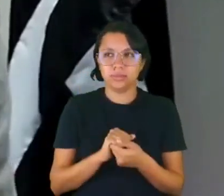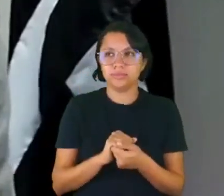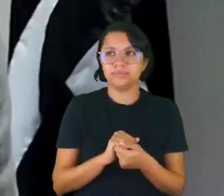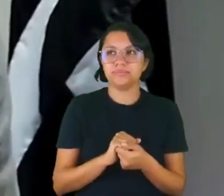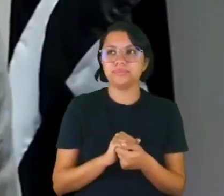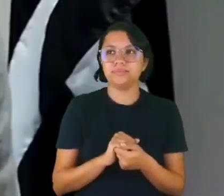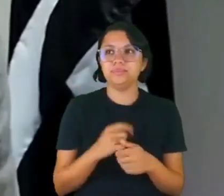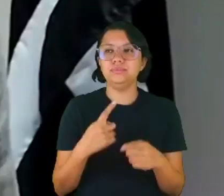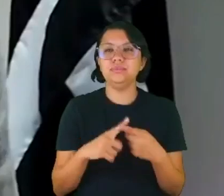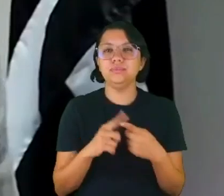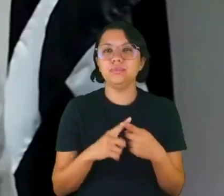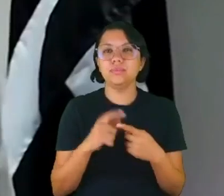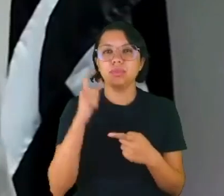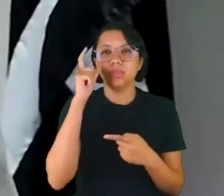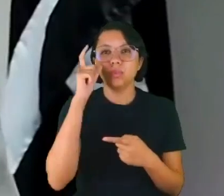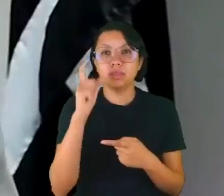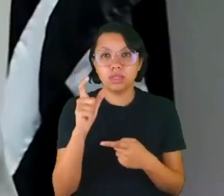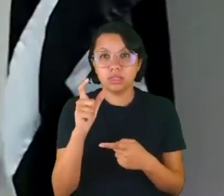adolescente.